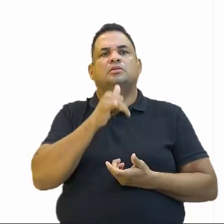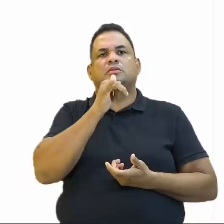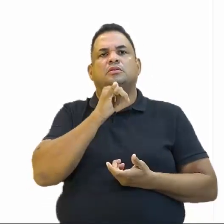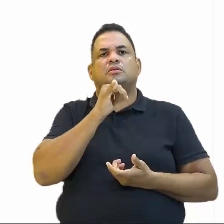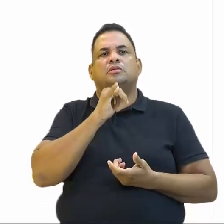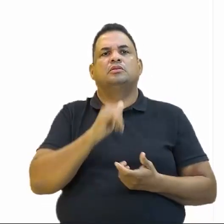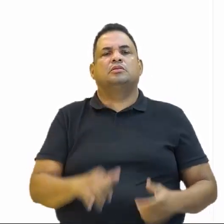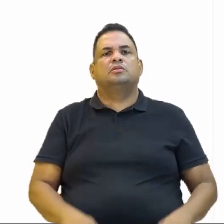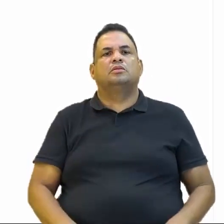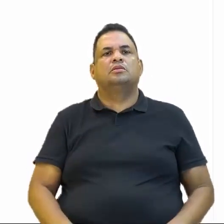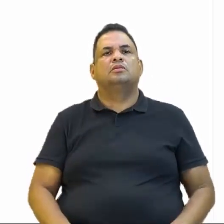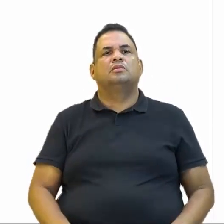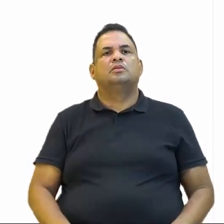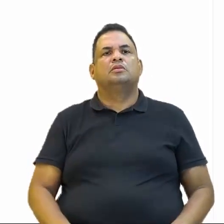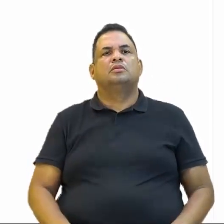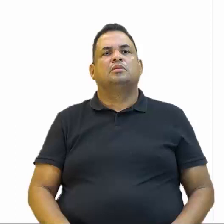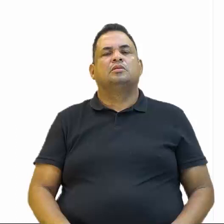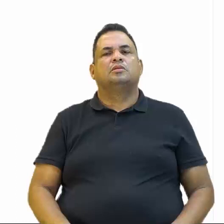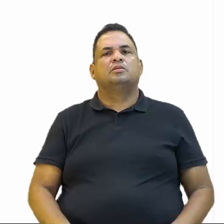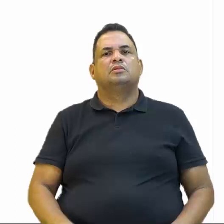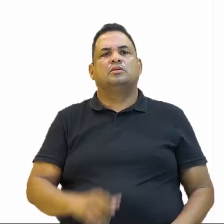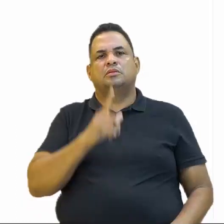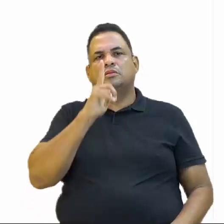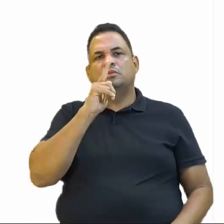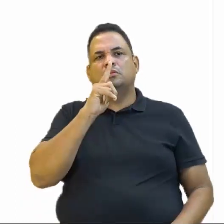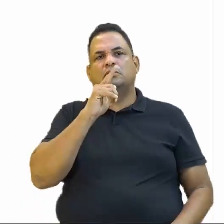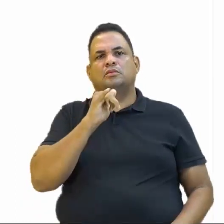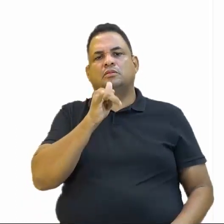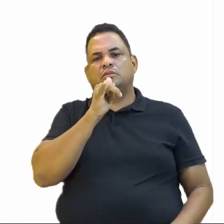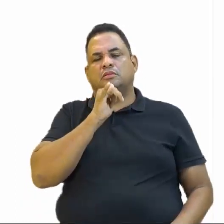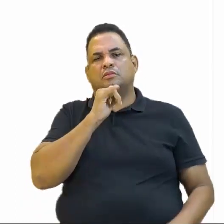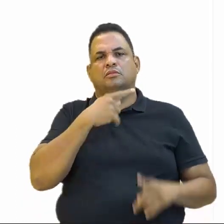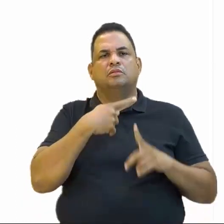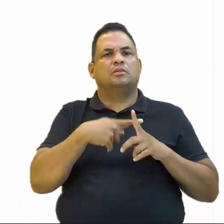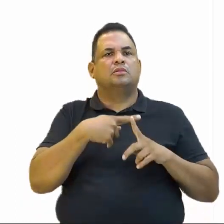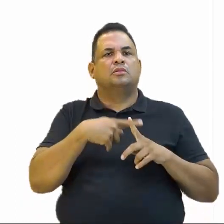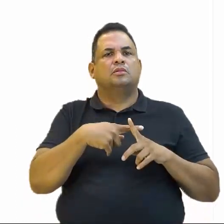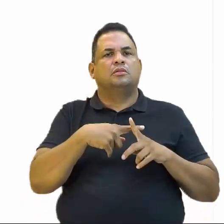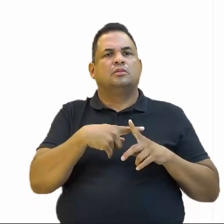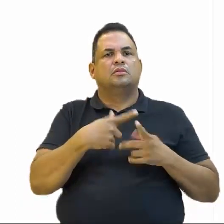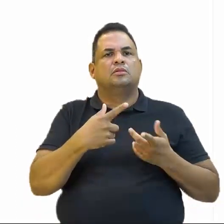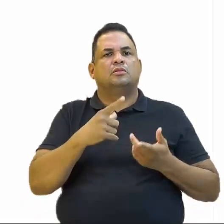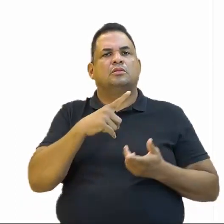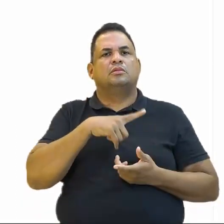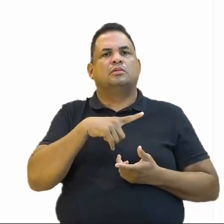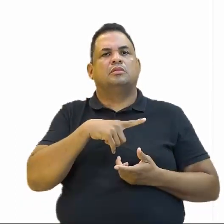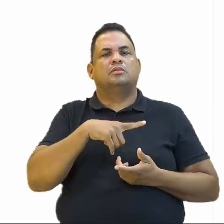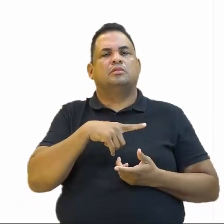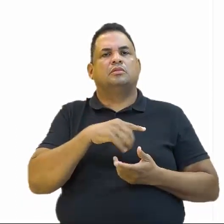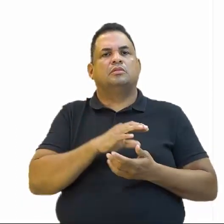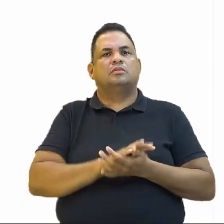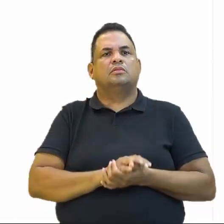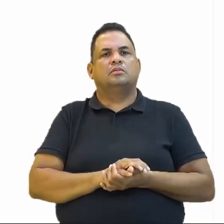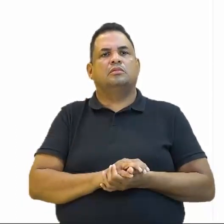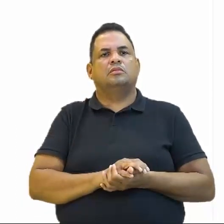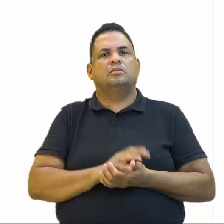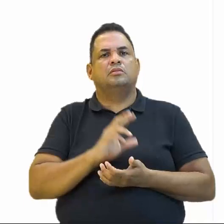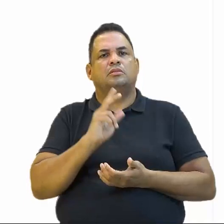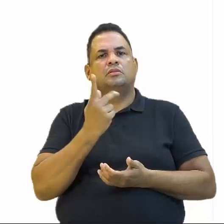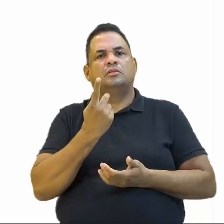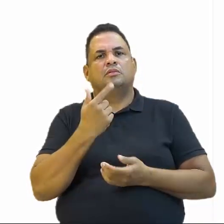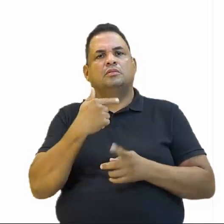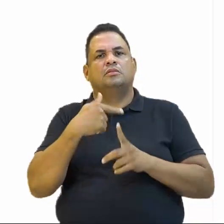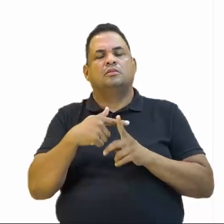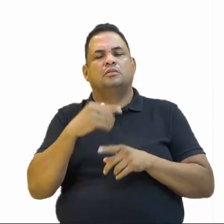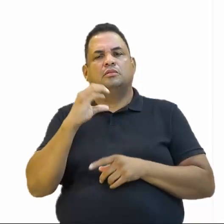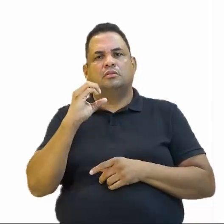vocês. A água. A água seria um exemplo. Por quê? A água nós temos o elemento hidrogênio e